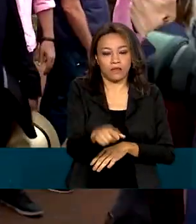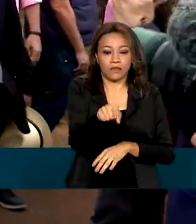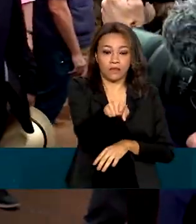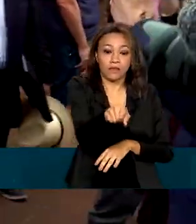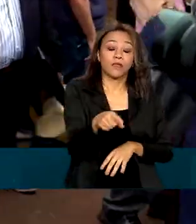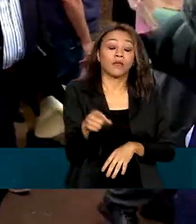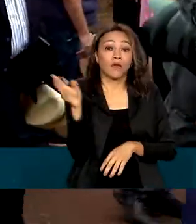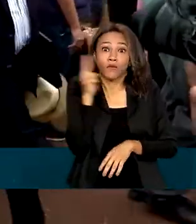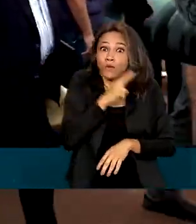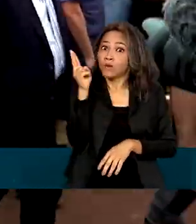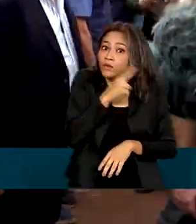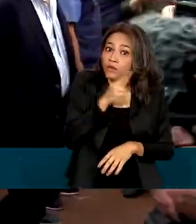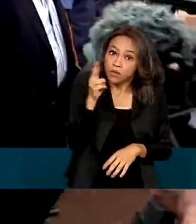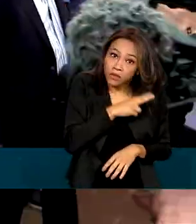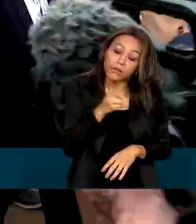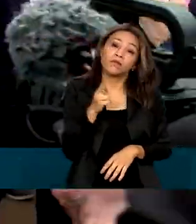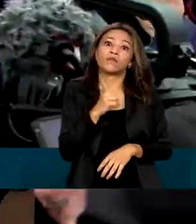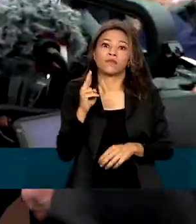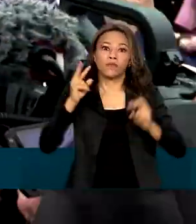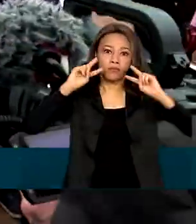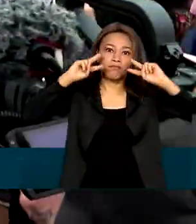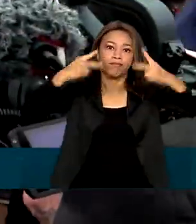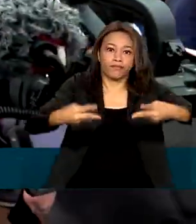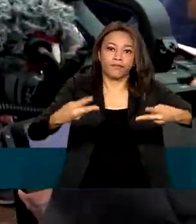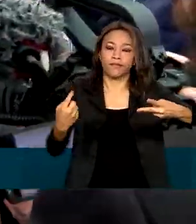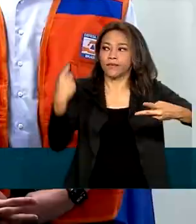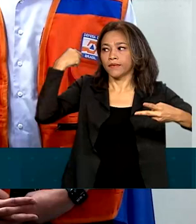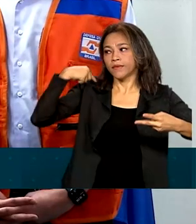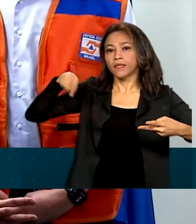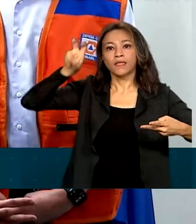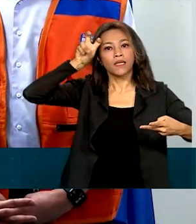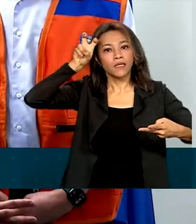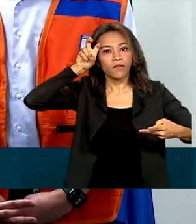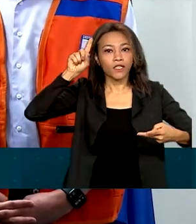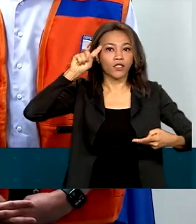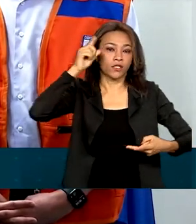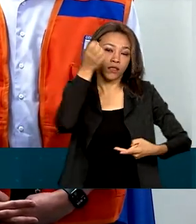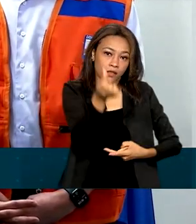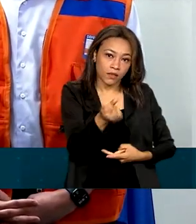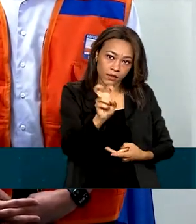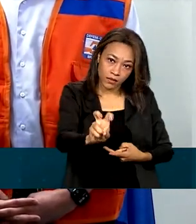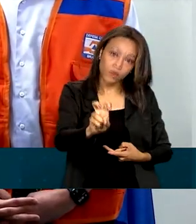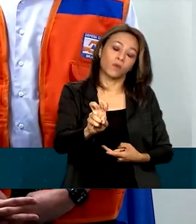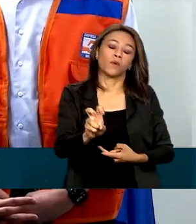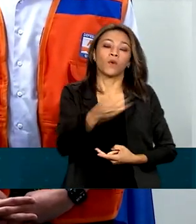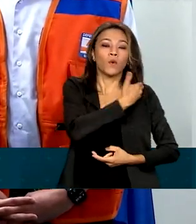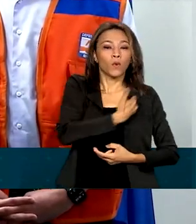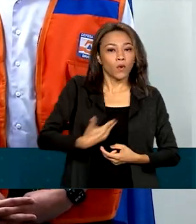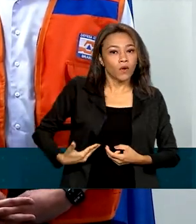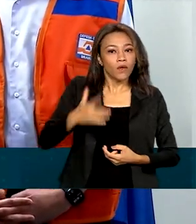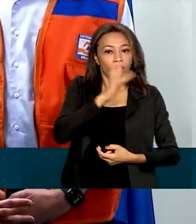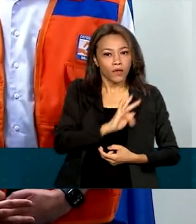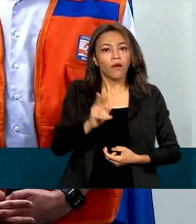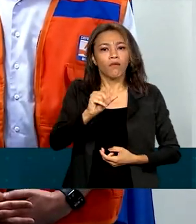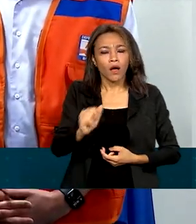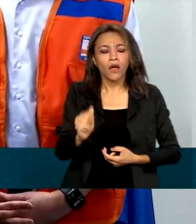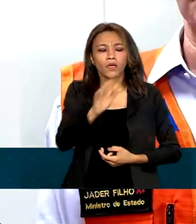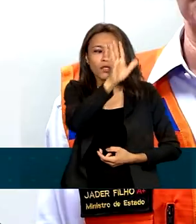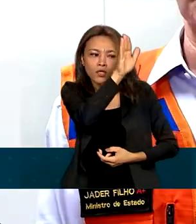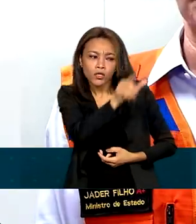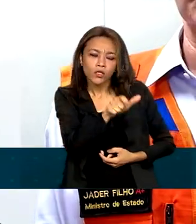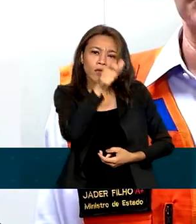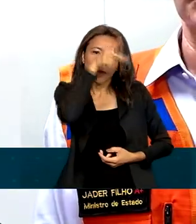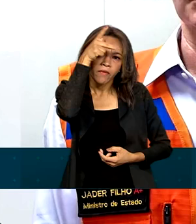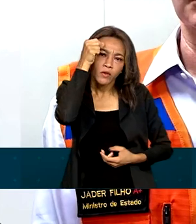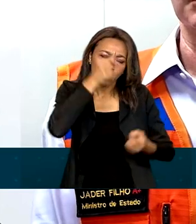emergência na cidade foi reconhecida na última quinta-feira, dia 5. E o governo federal fará reuniões com a prefeitura para